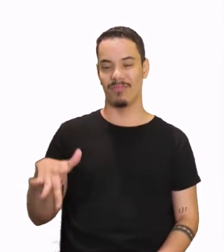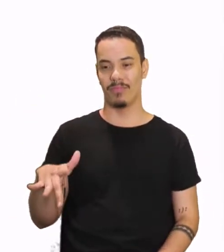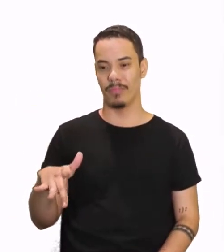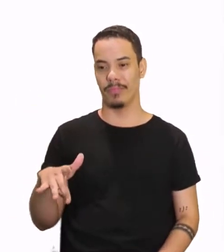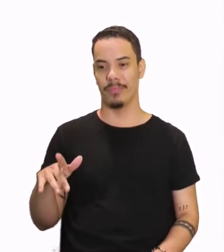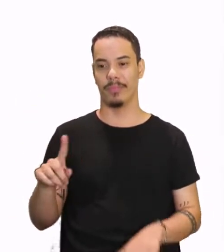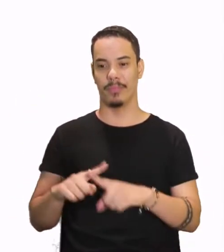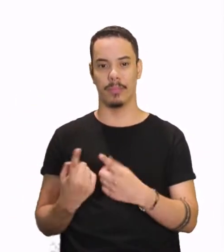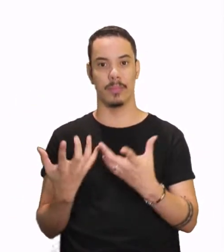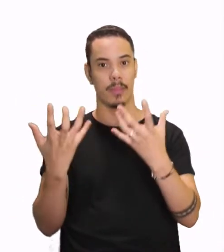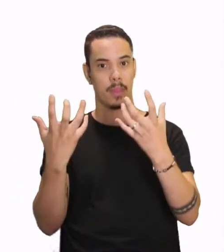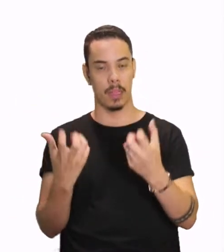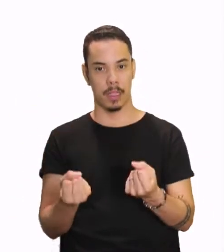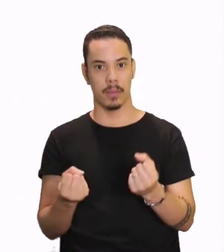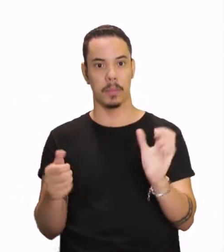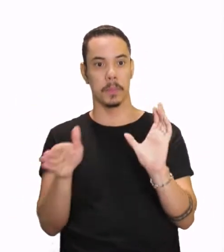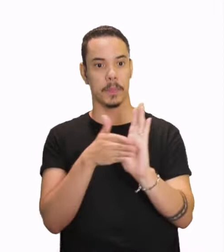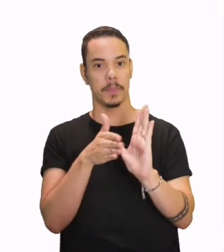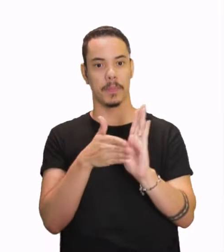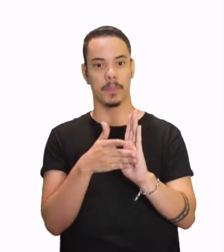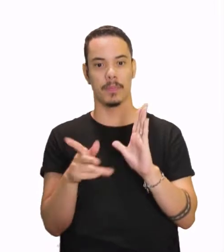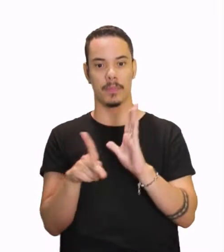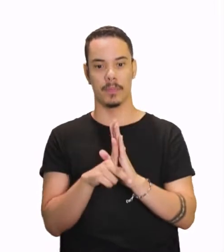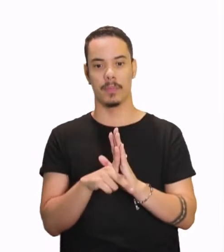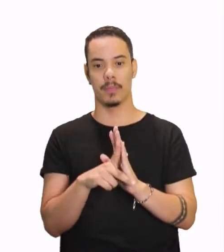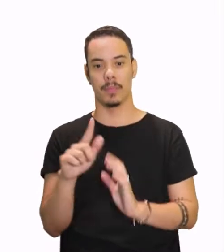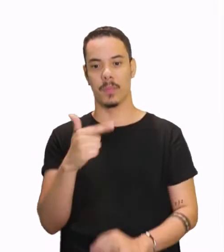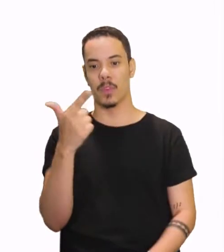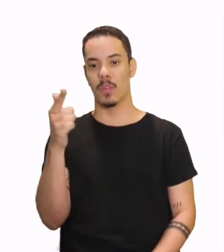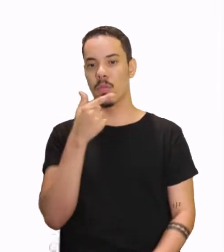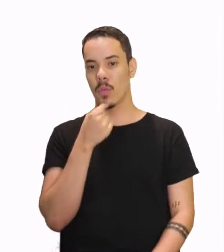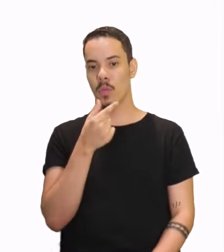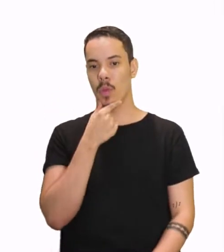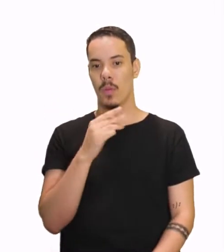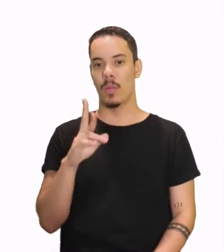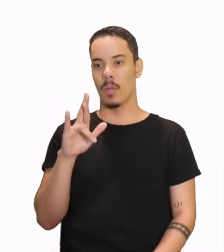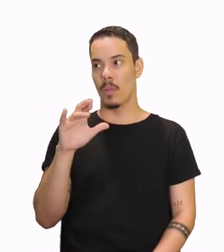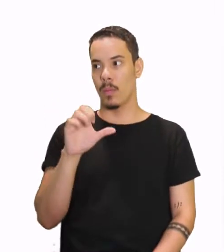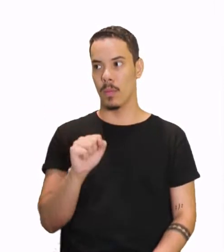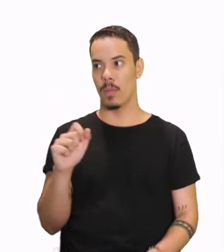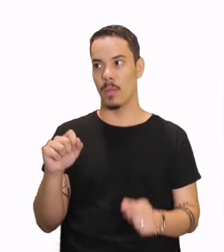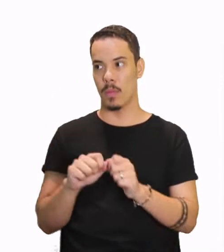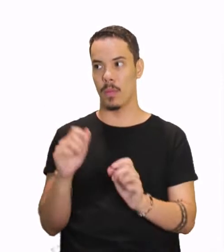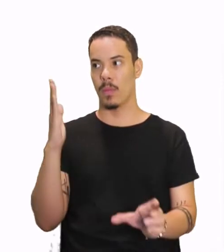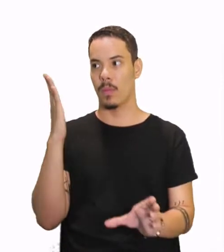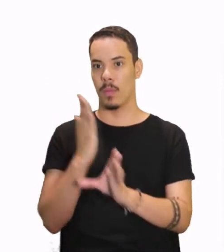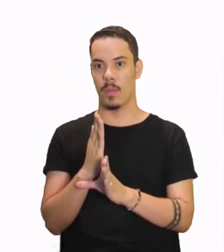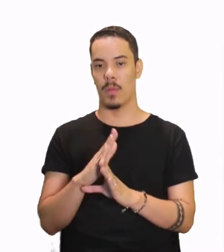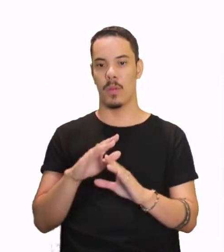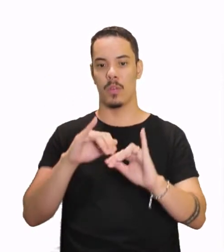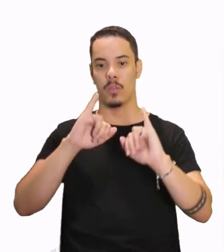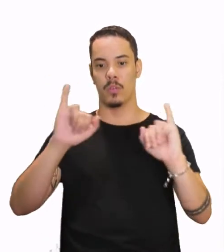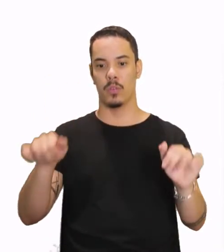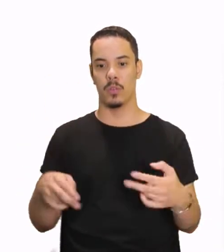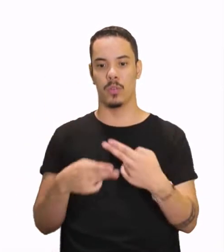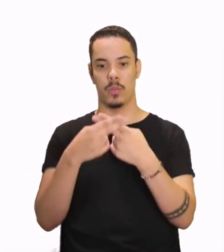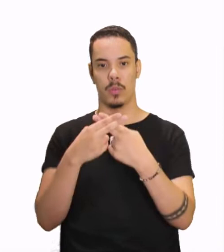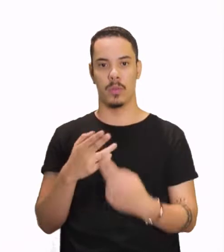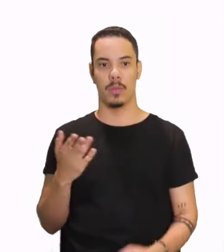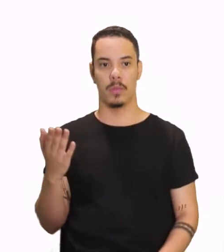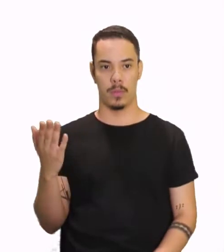pretendente e aceita a proposta de Braz da Mata, feita por intermédio dos judeus Latão e